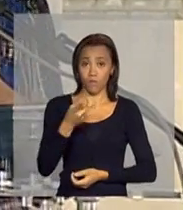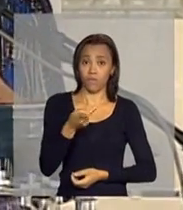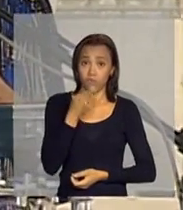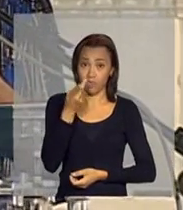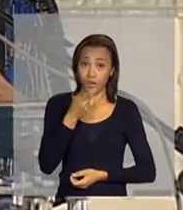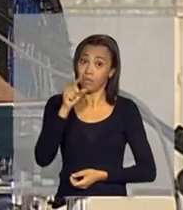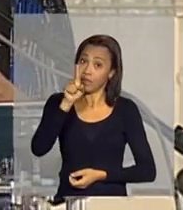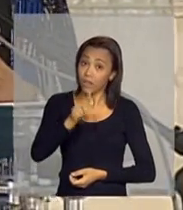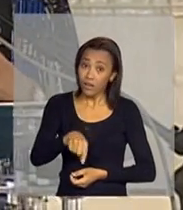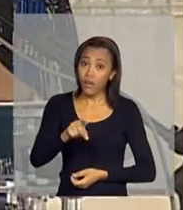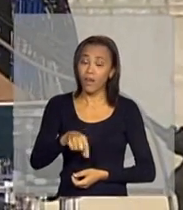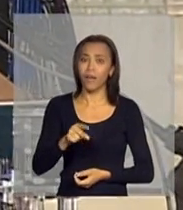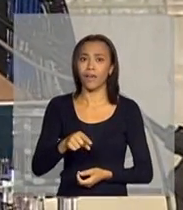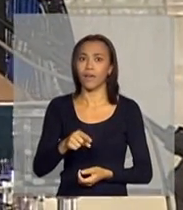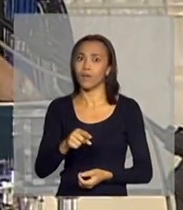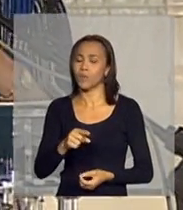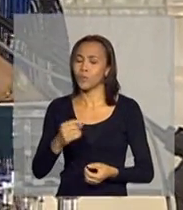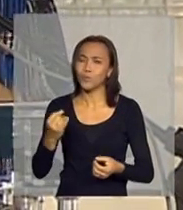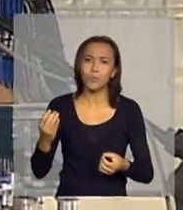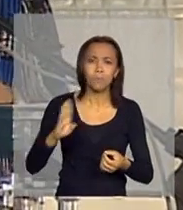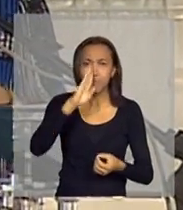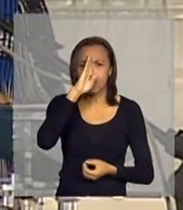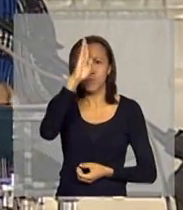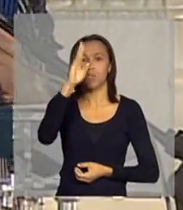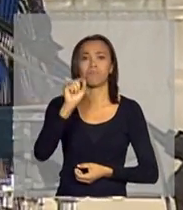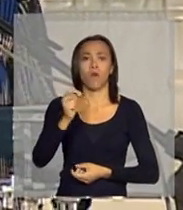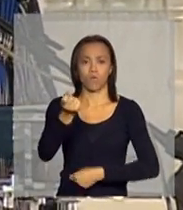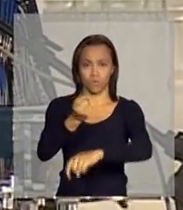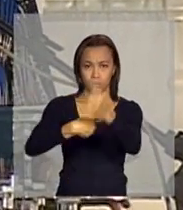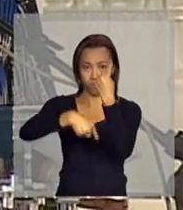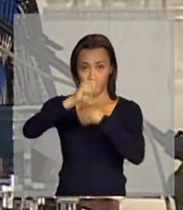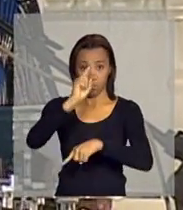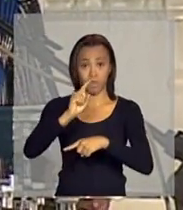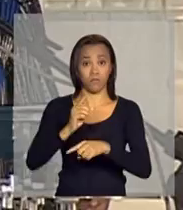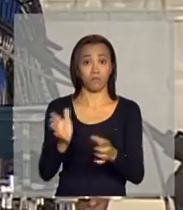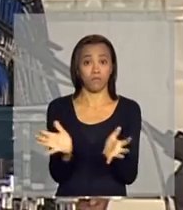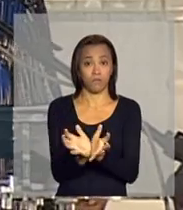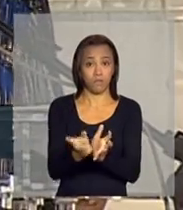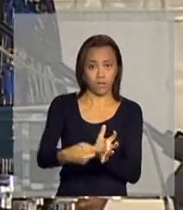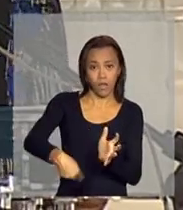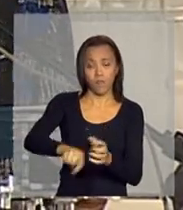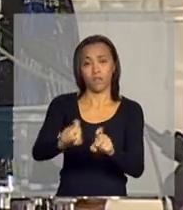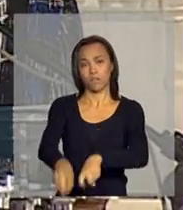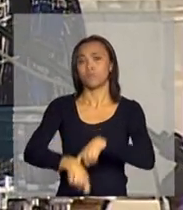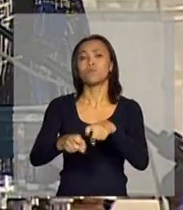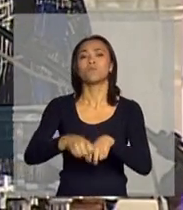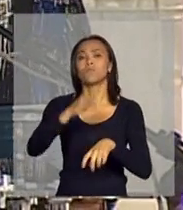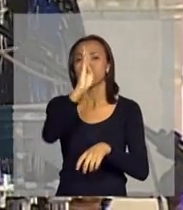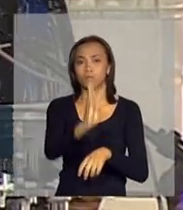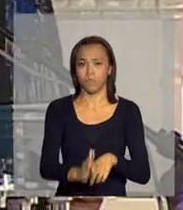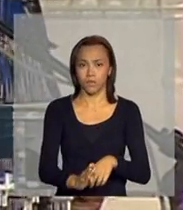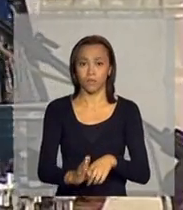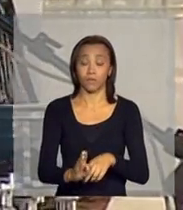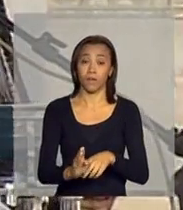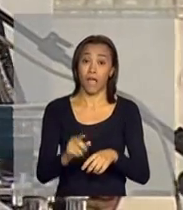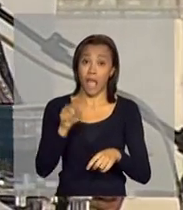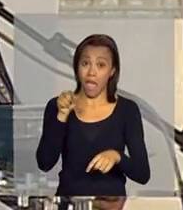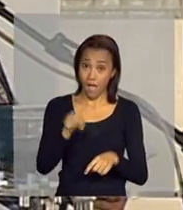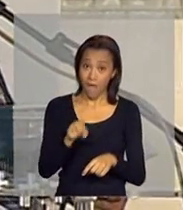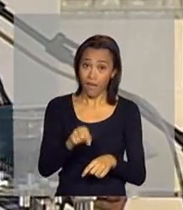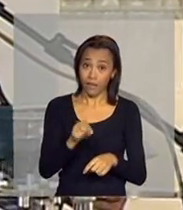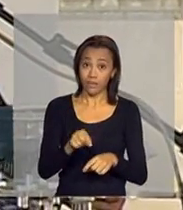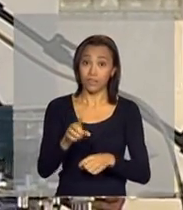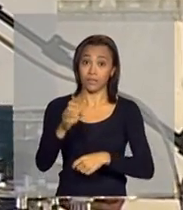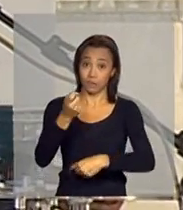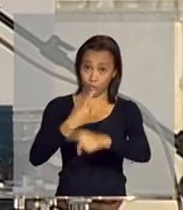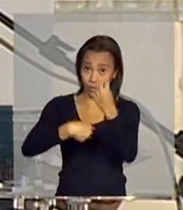a grande receita de sucesso da agricultura brasileira. Essa receita de